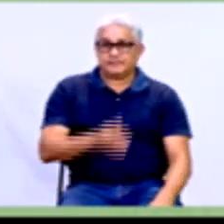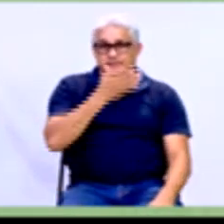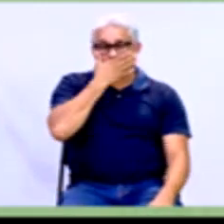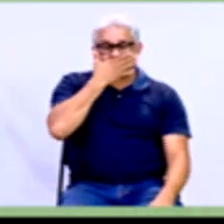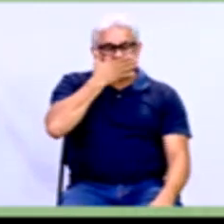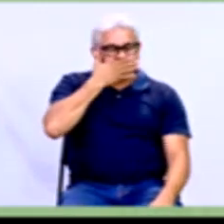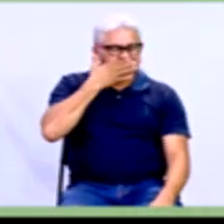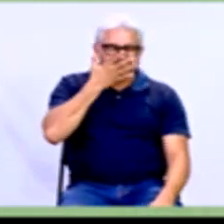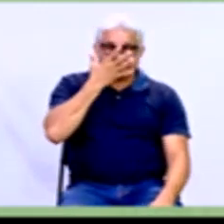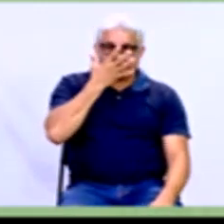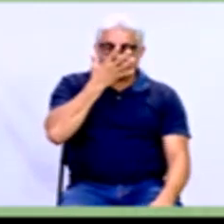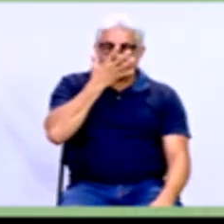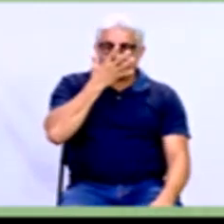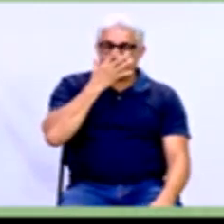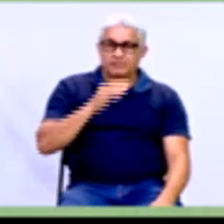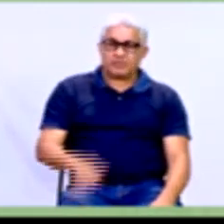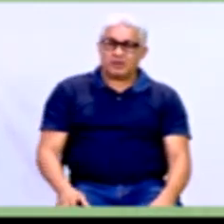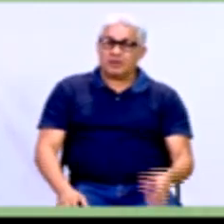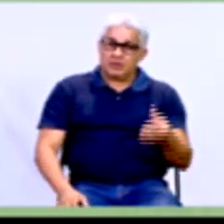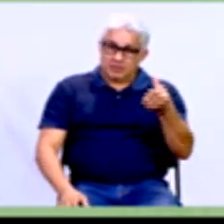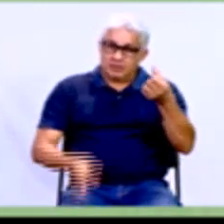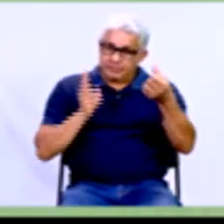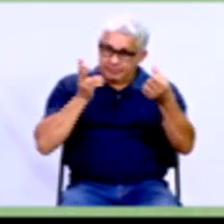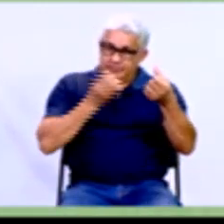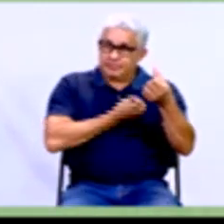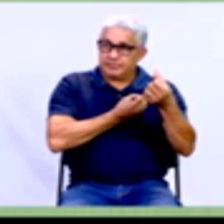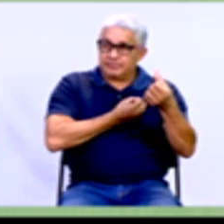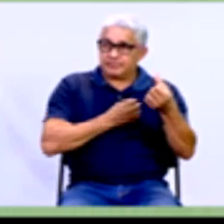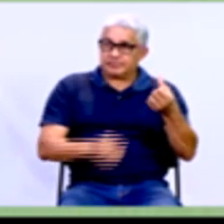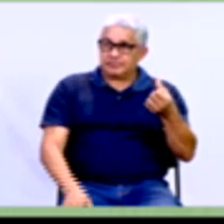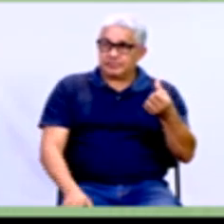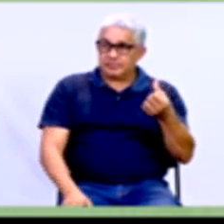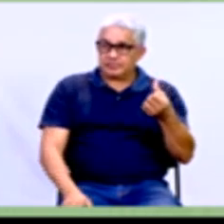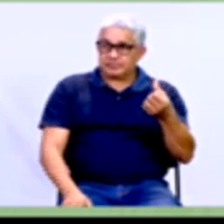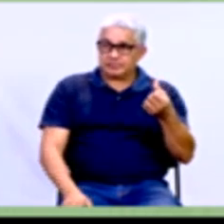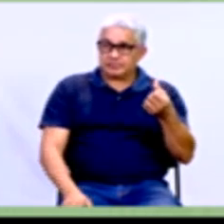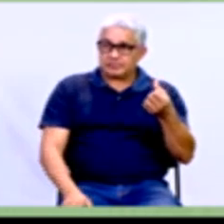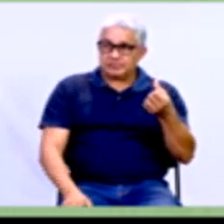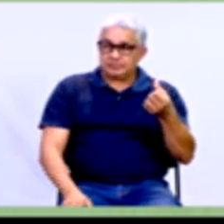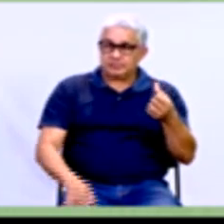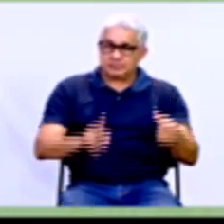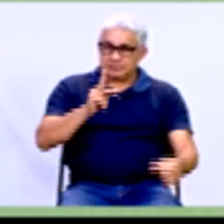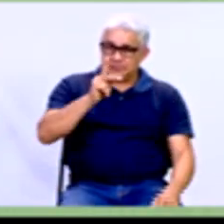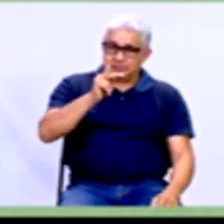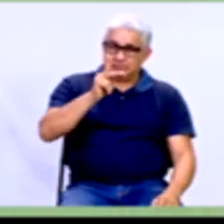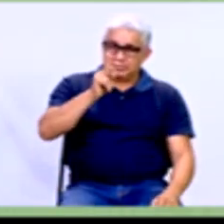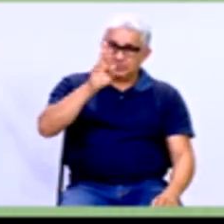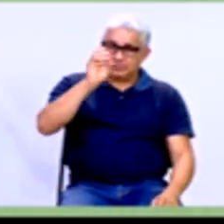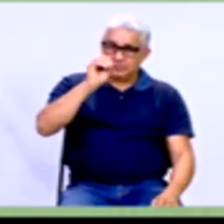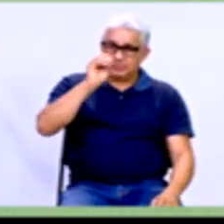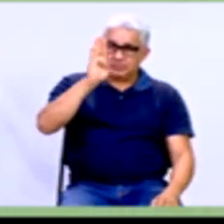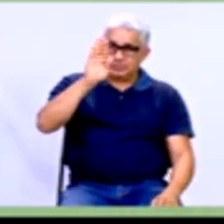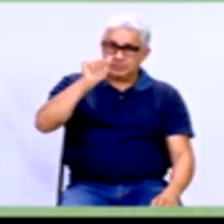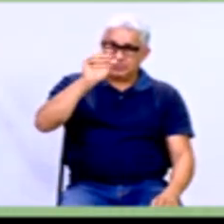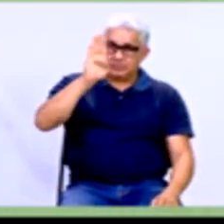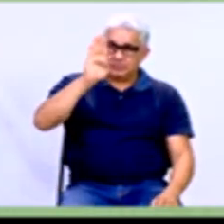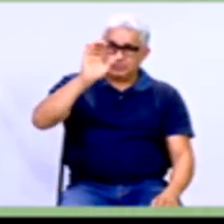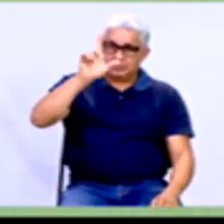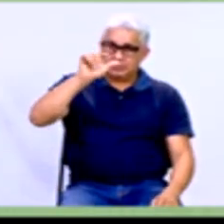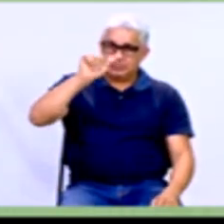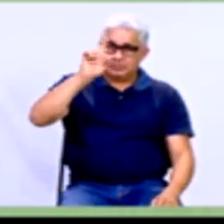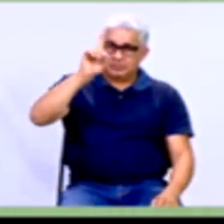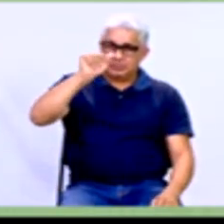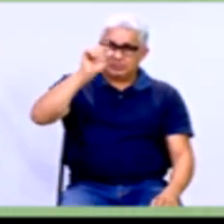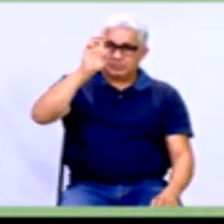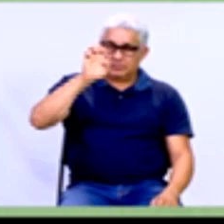O nosso espaço continua 6 números, só que olha só, olha como que a gente faz nesse caso. A probabilidade